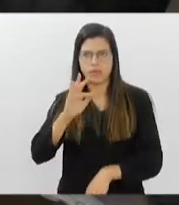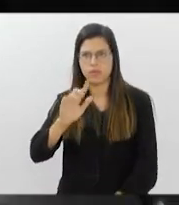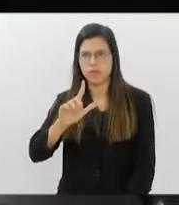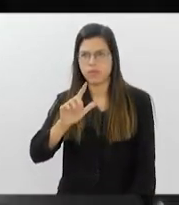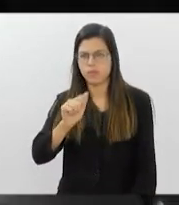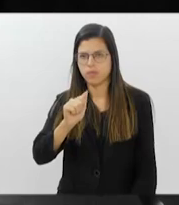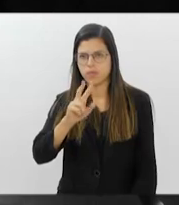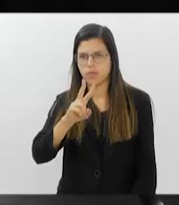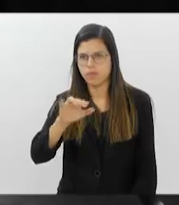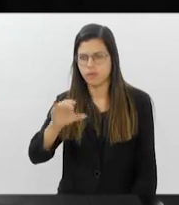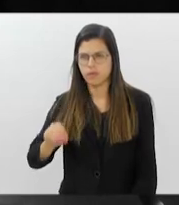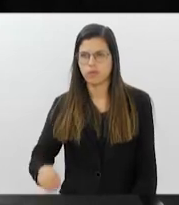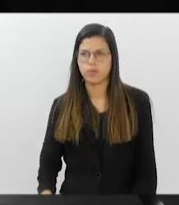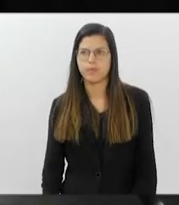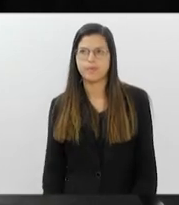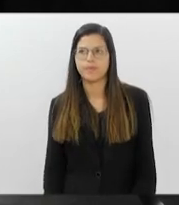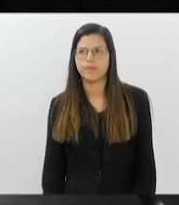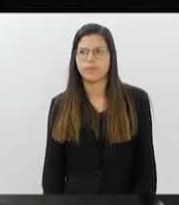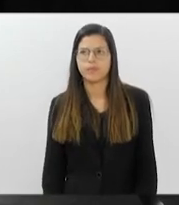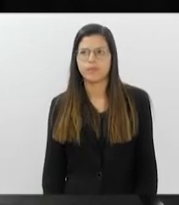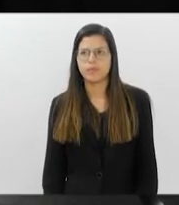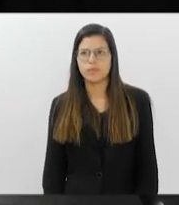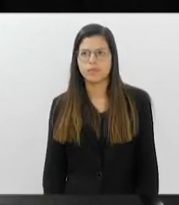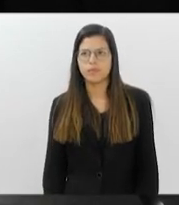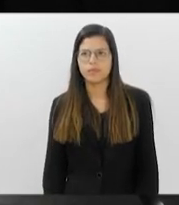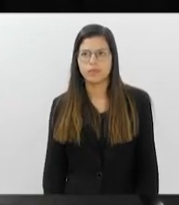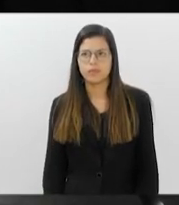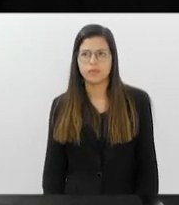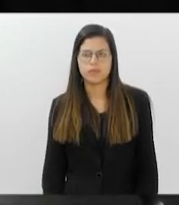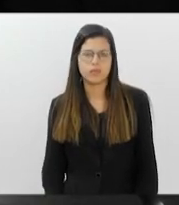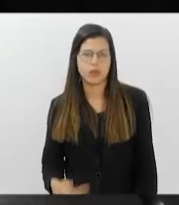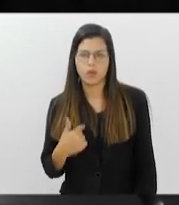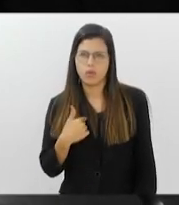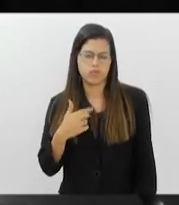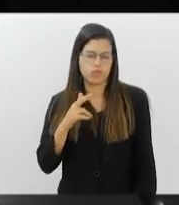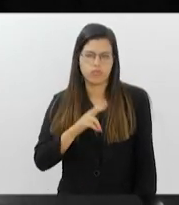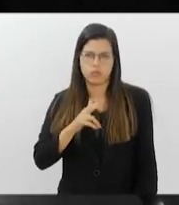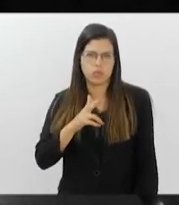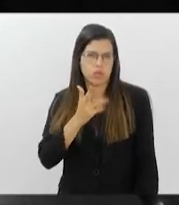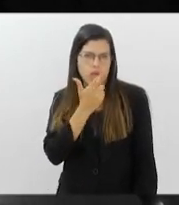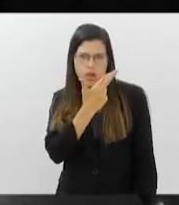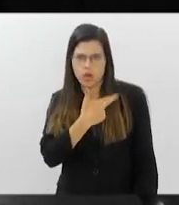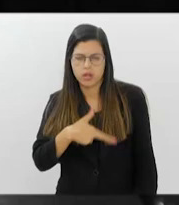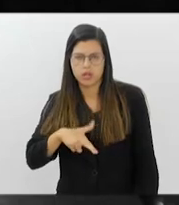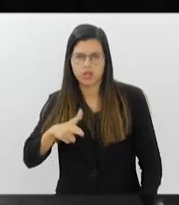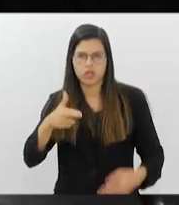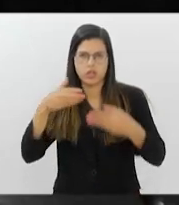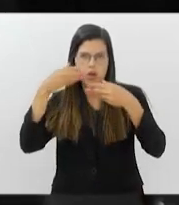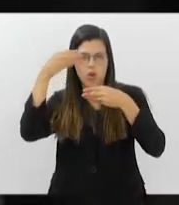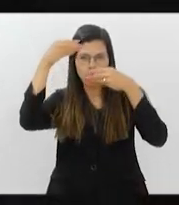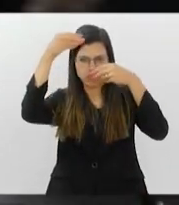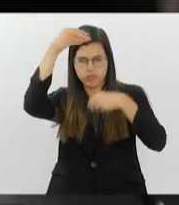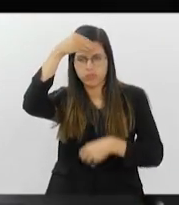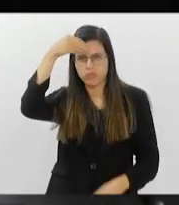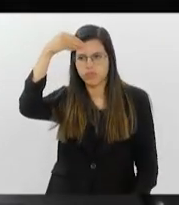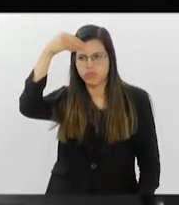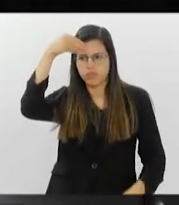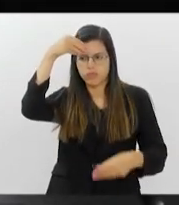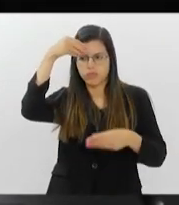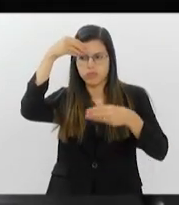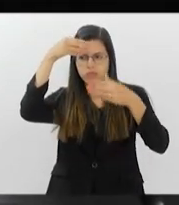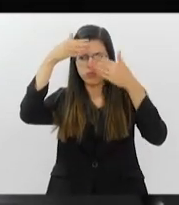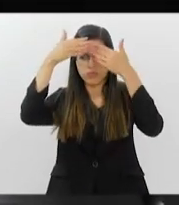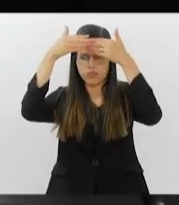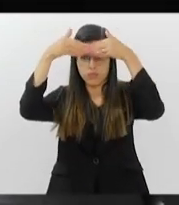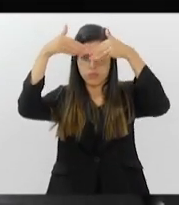Eu não pratico a religião umbandista ou candomblé, embora respeite